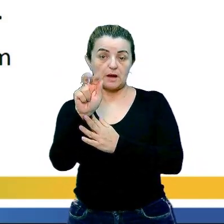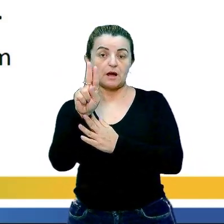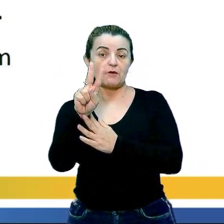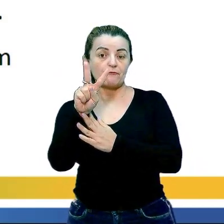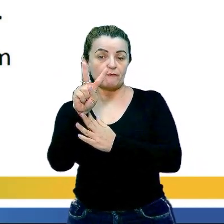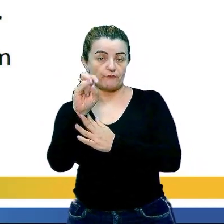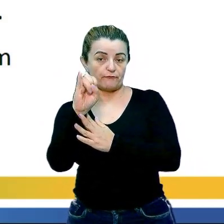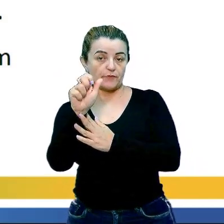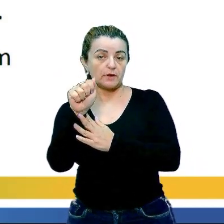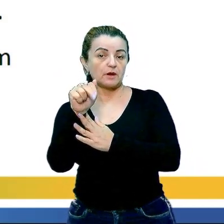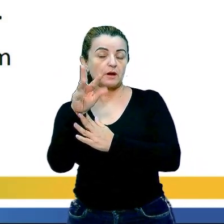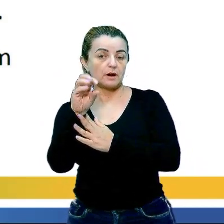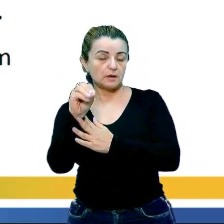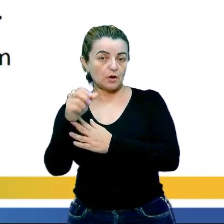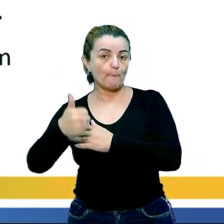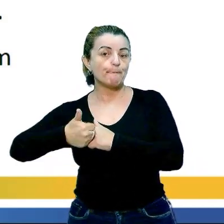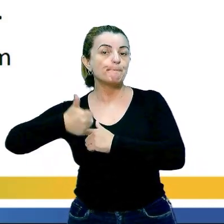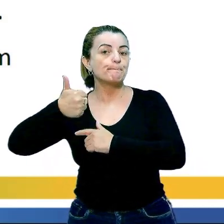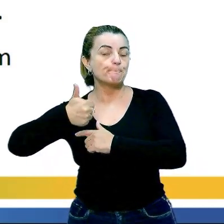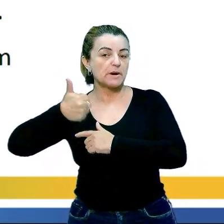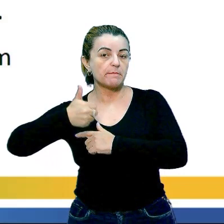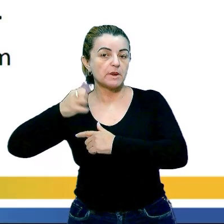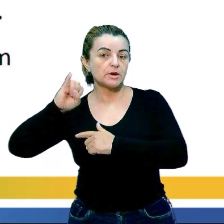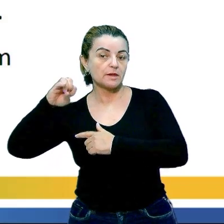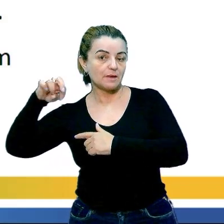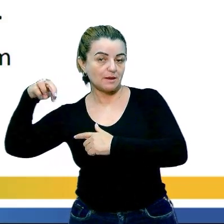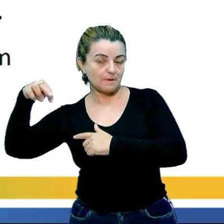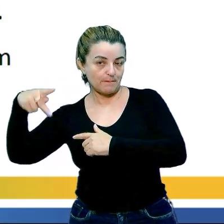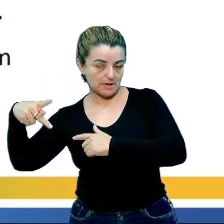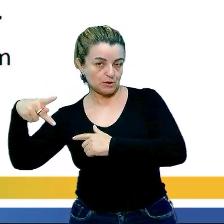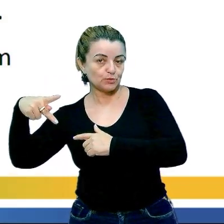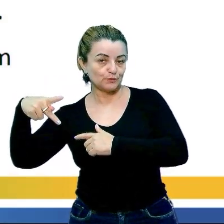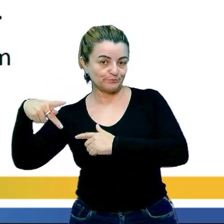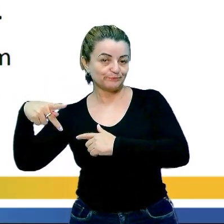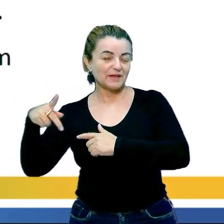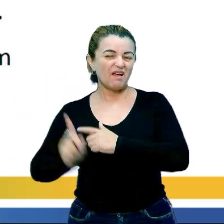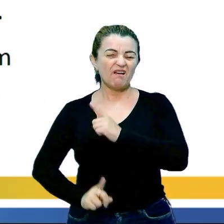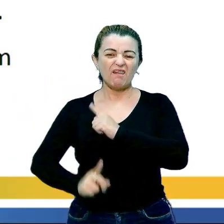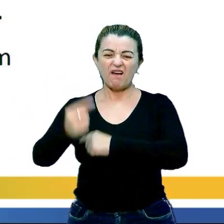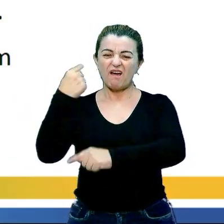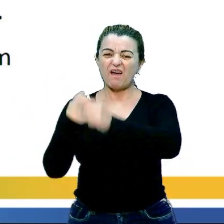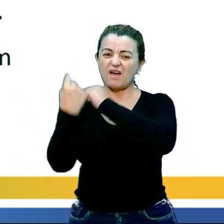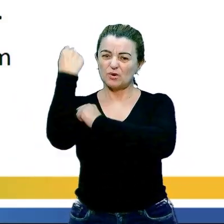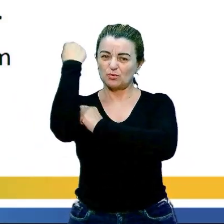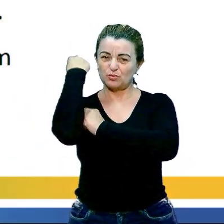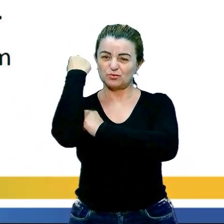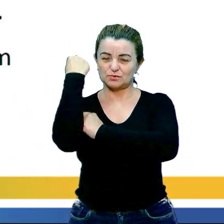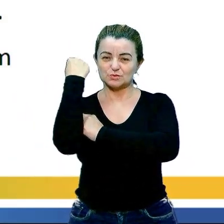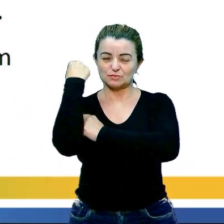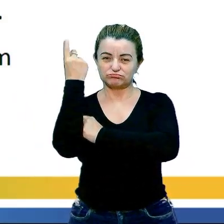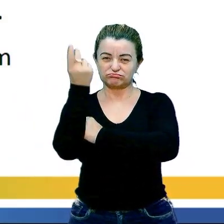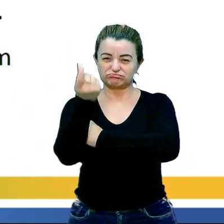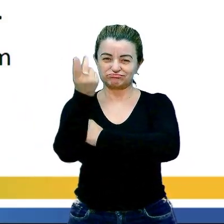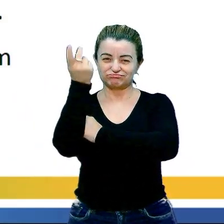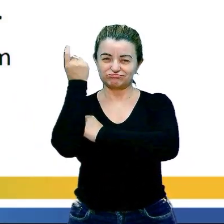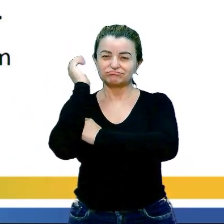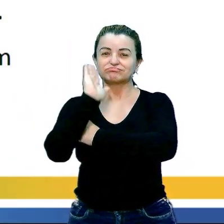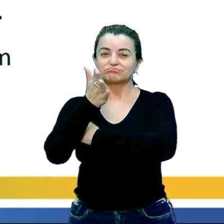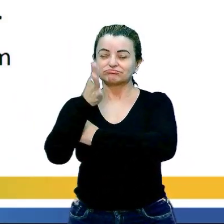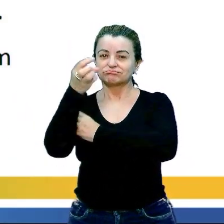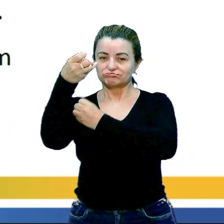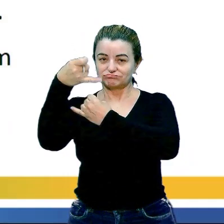o primeiro imperador de Roma, que é o Otávio, né? Lá do segundo triunvirato que nós falamos na aula de